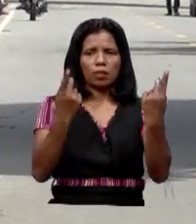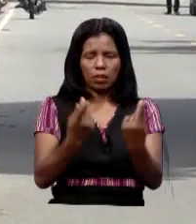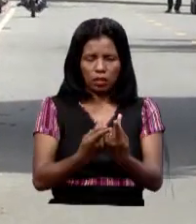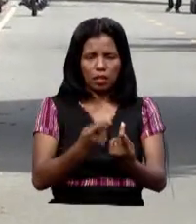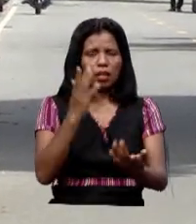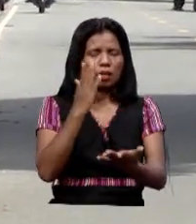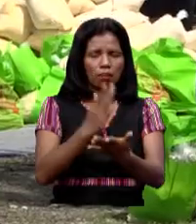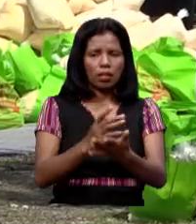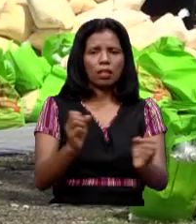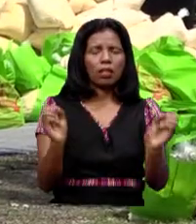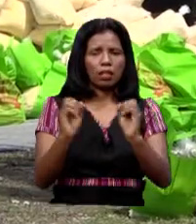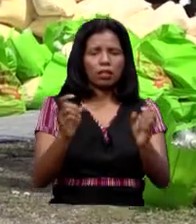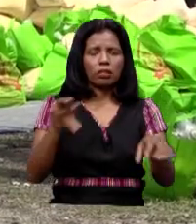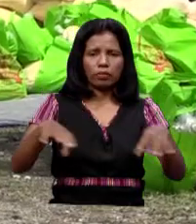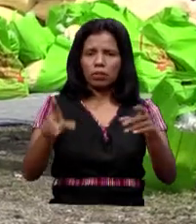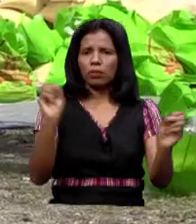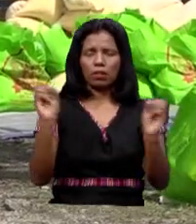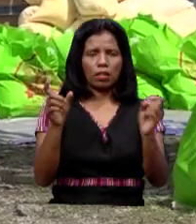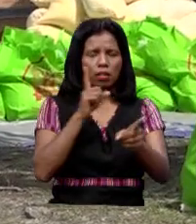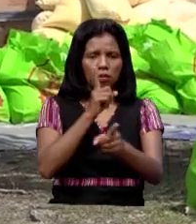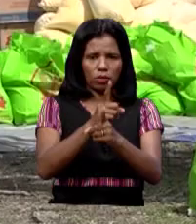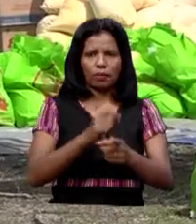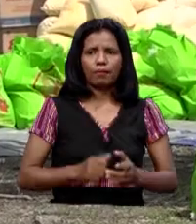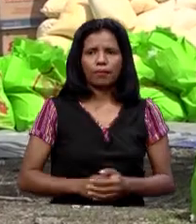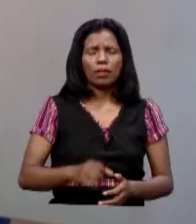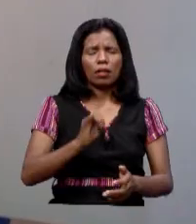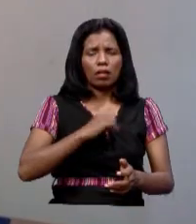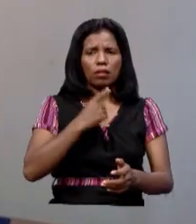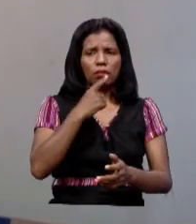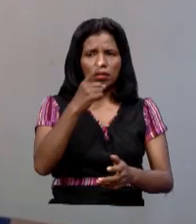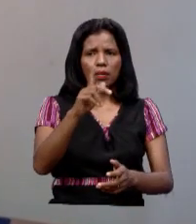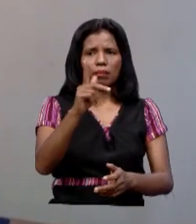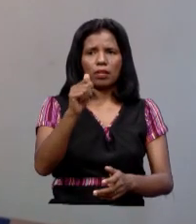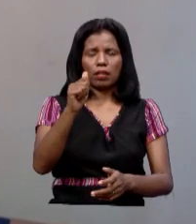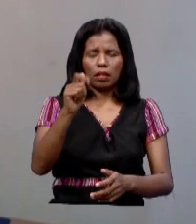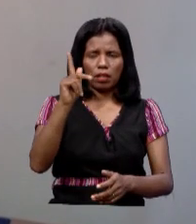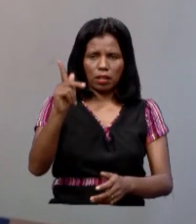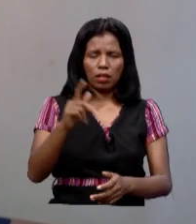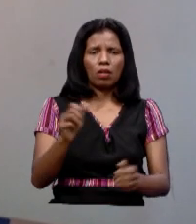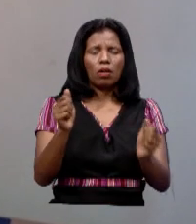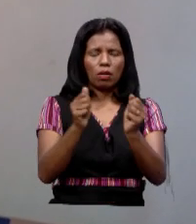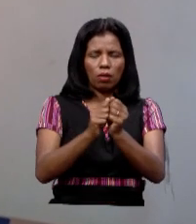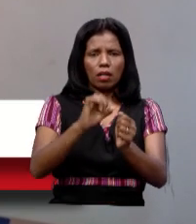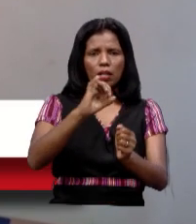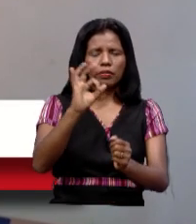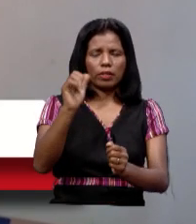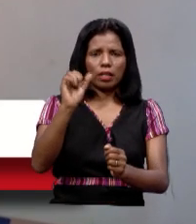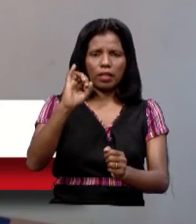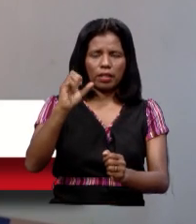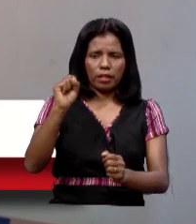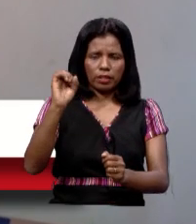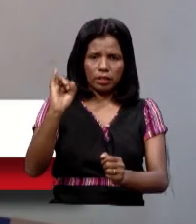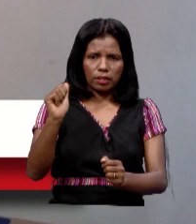comete irregularidade. How desafia CAC no IFAES também a monitorização